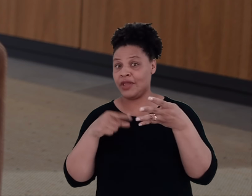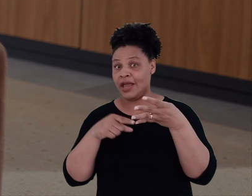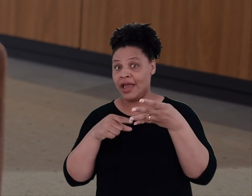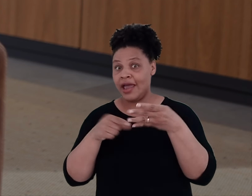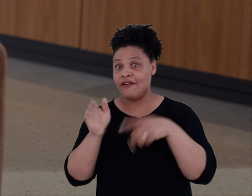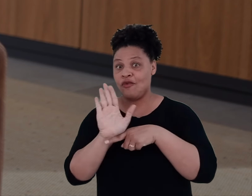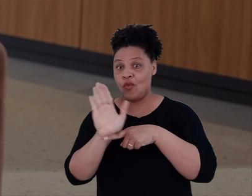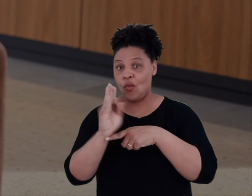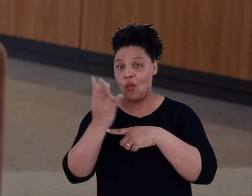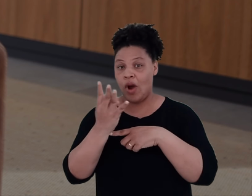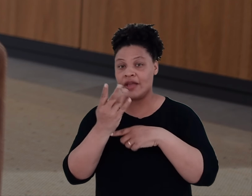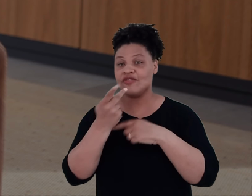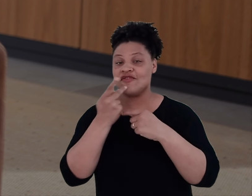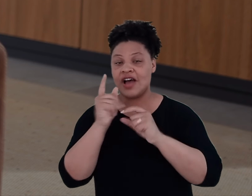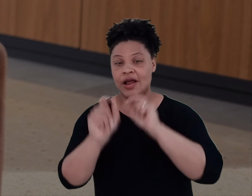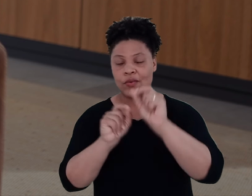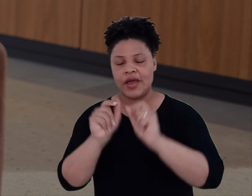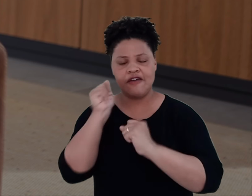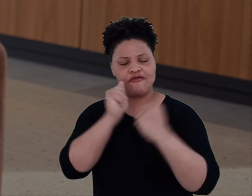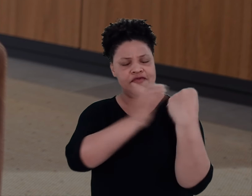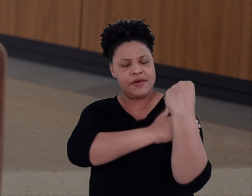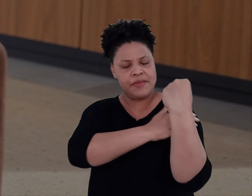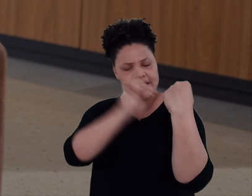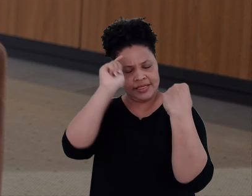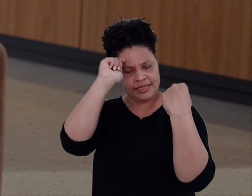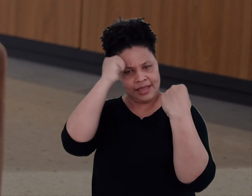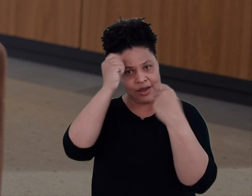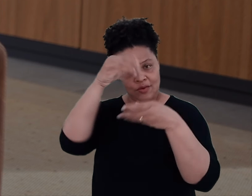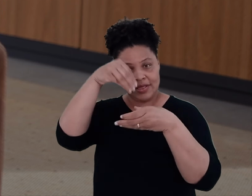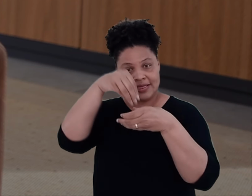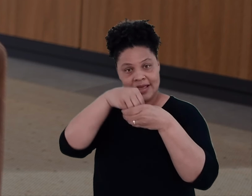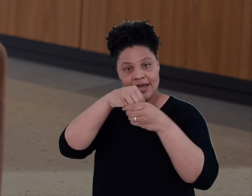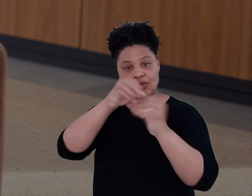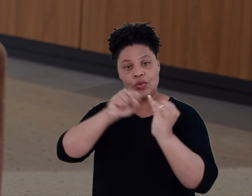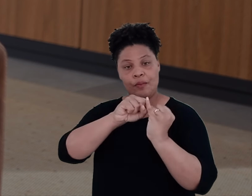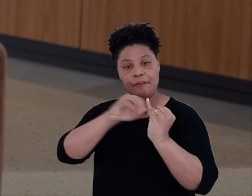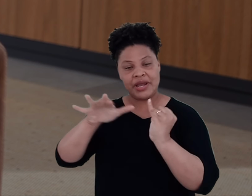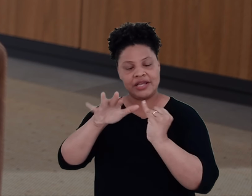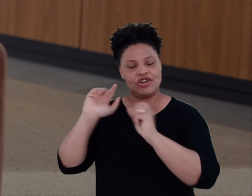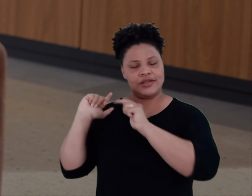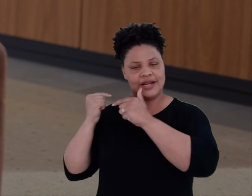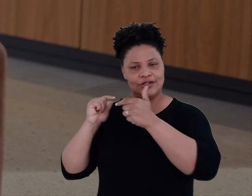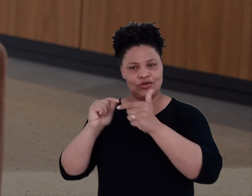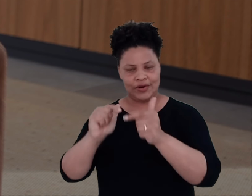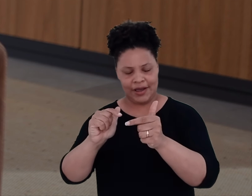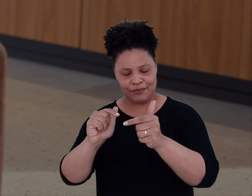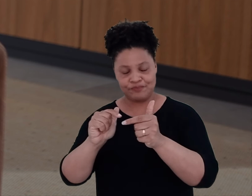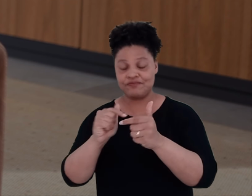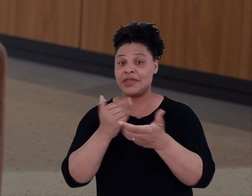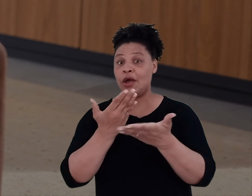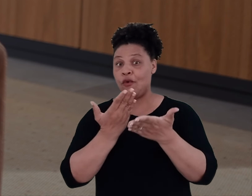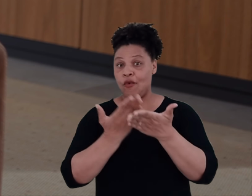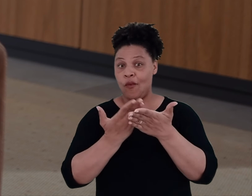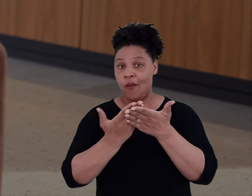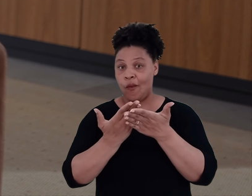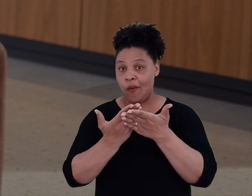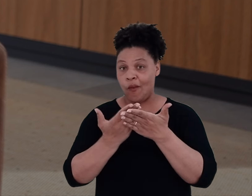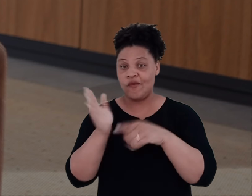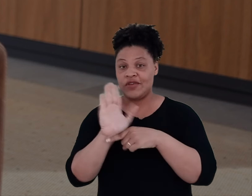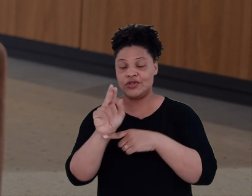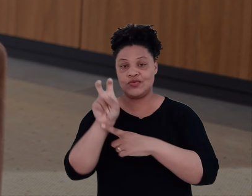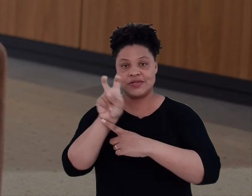mídia tradicional e mostro iniciativas contra-hegemônicas que elas criaram. No 5, explico por que o jornalismo